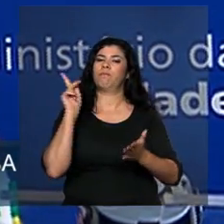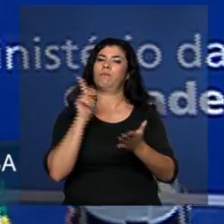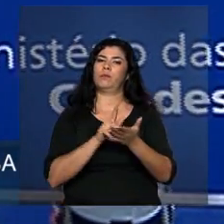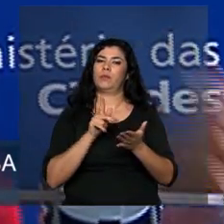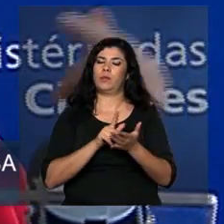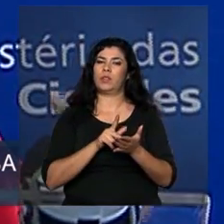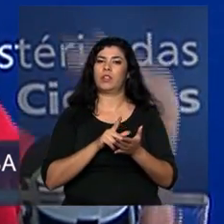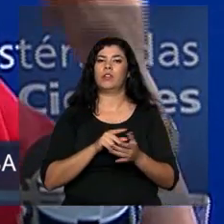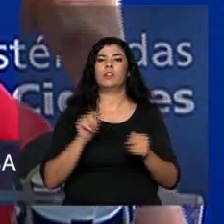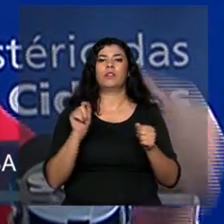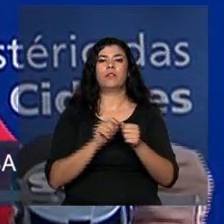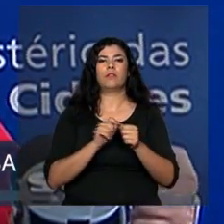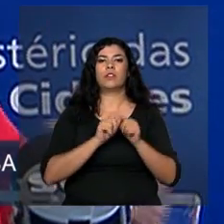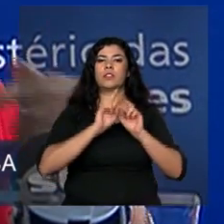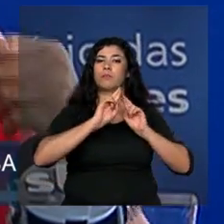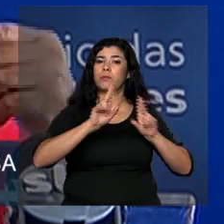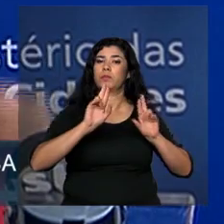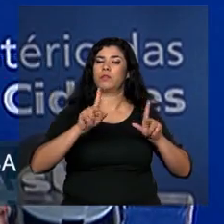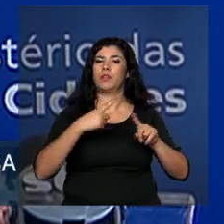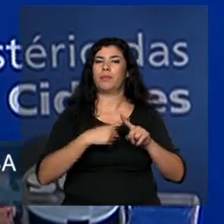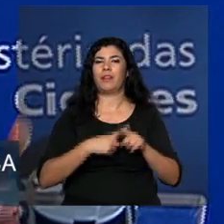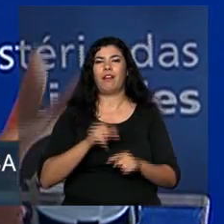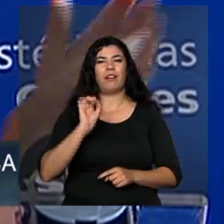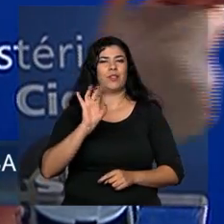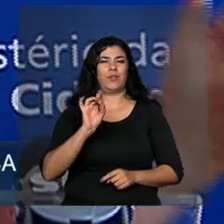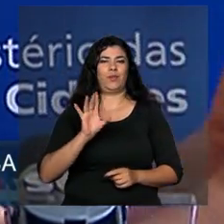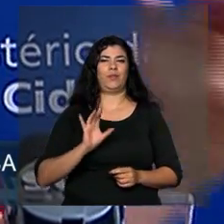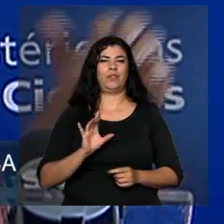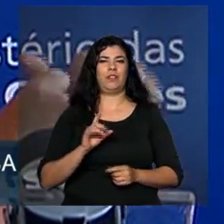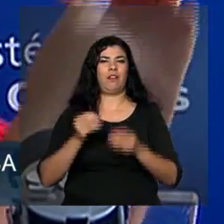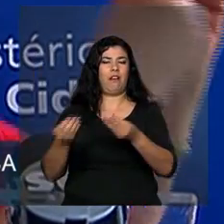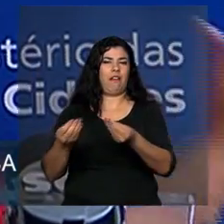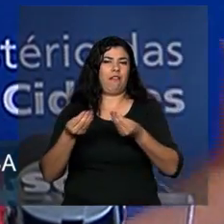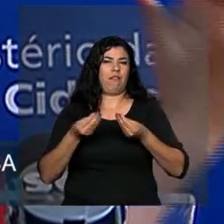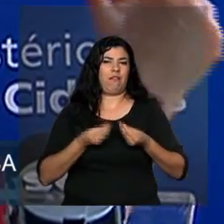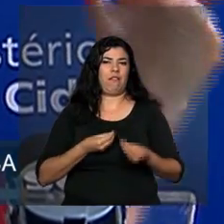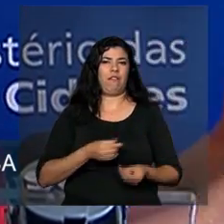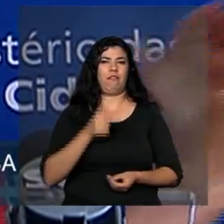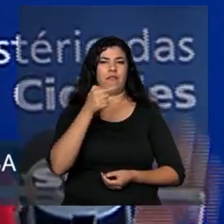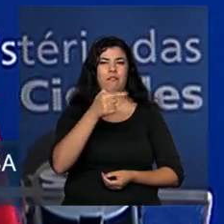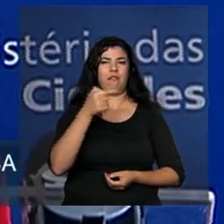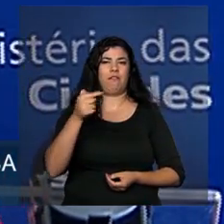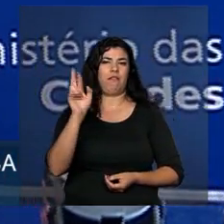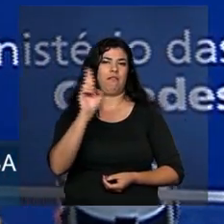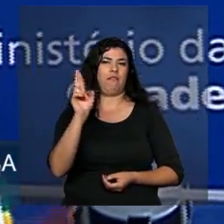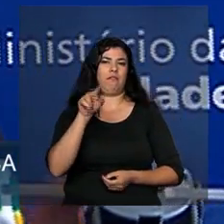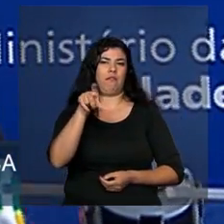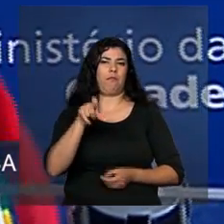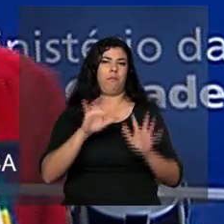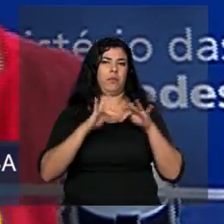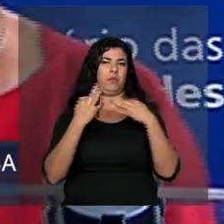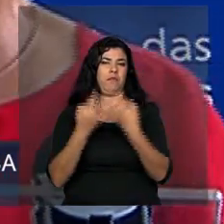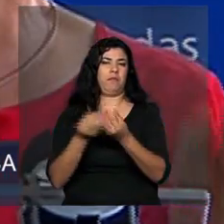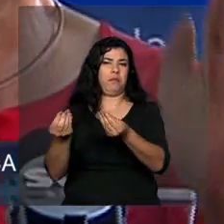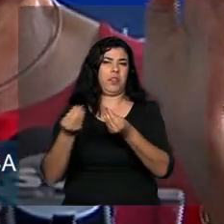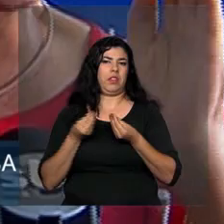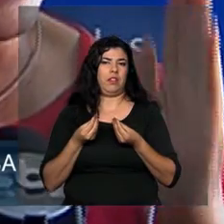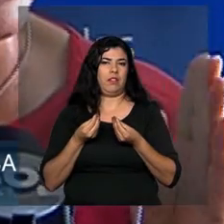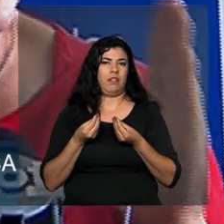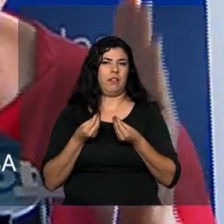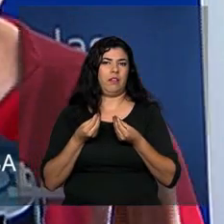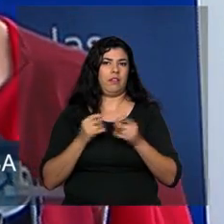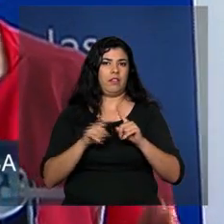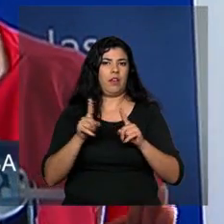fato, faz diferença. Porque não é só os R$ 77 da Bolsa, é o fato que para